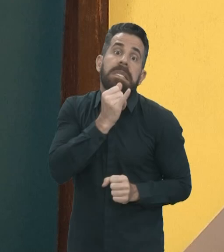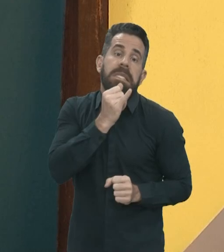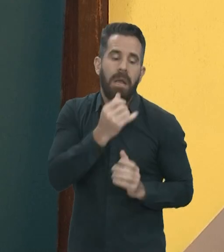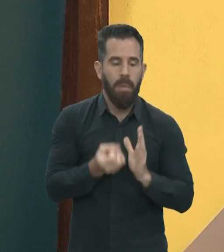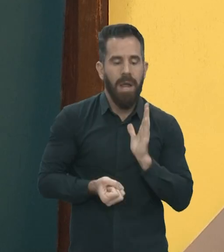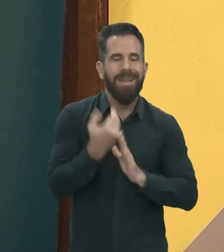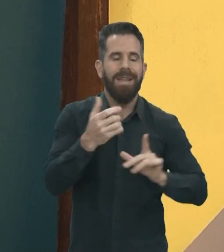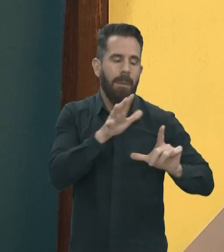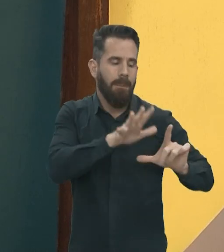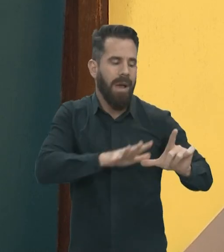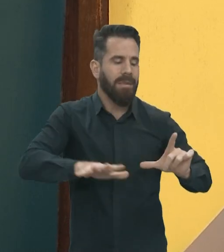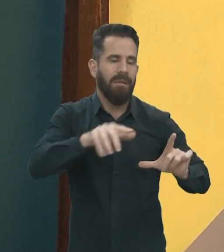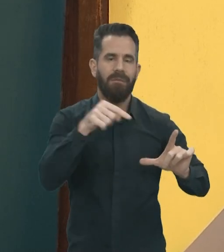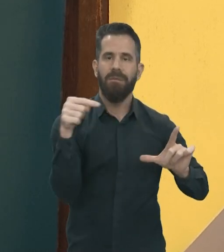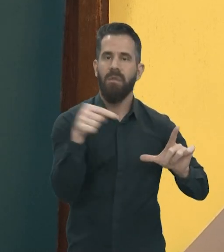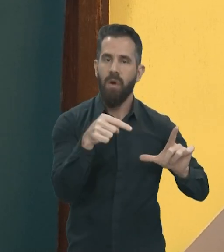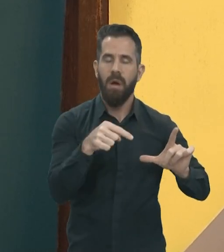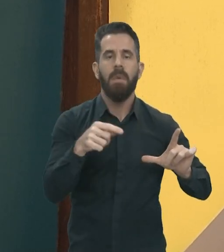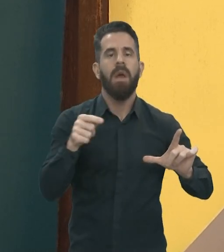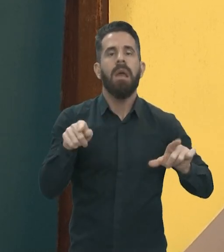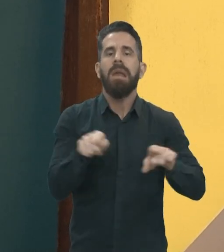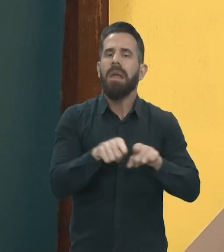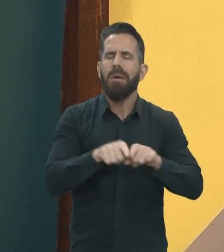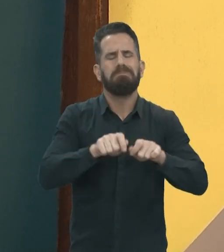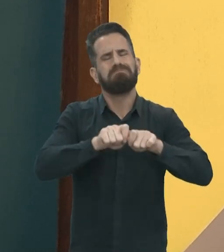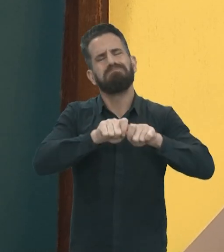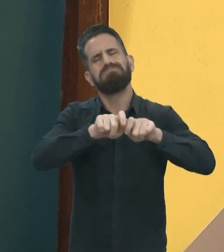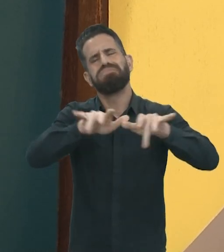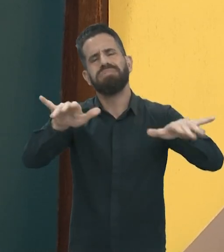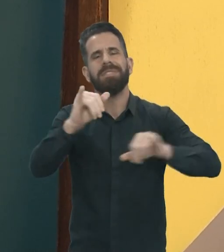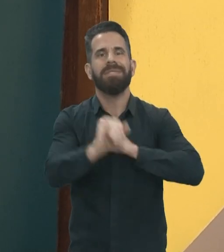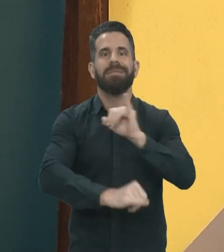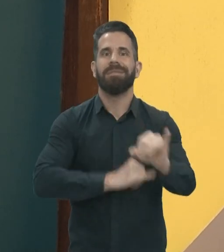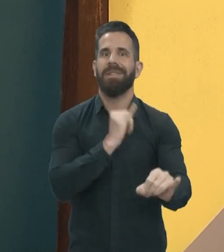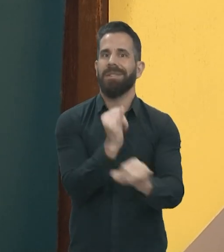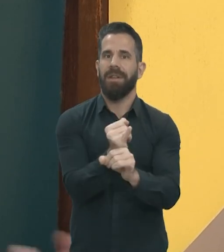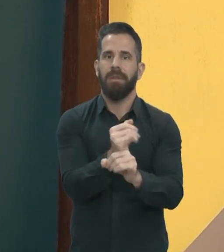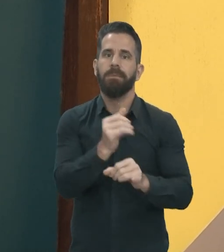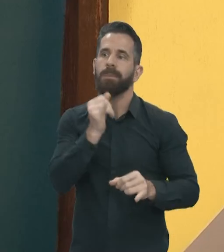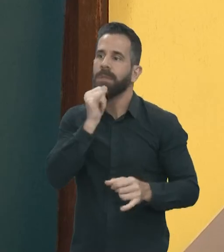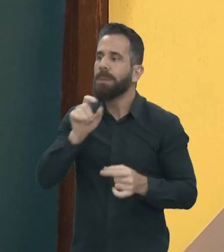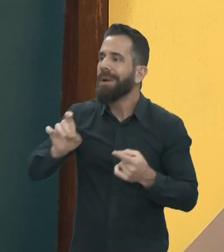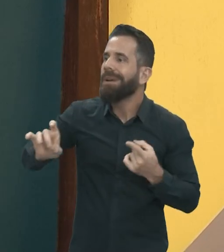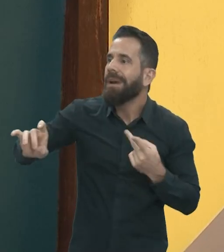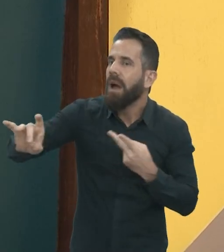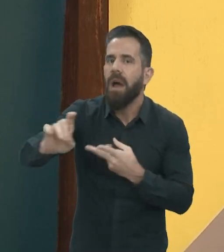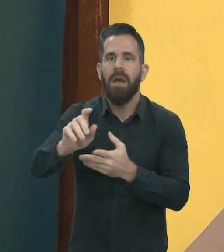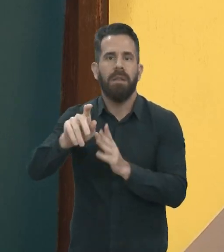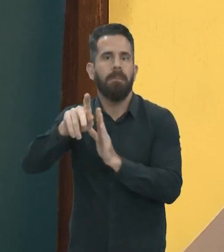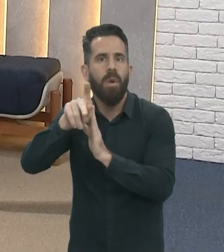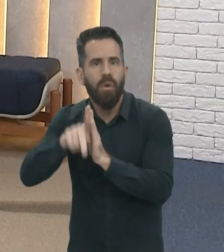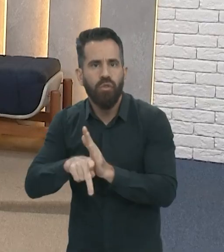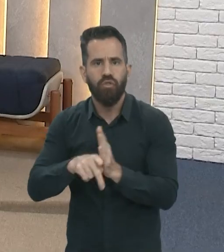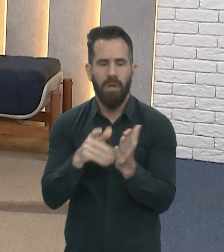a todas as pessoas da UFG e fora da UFG informações sobre essas ações, sobre esses projetos.